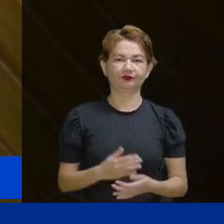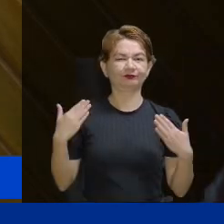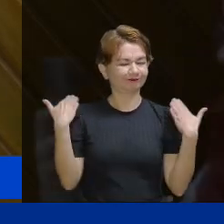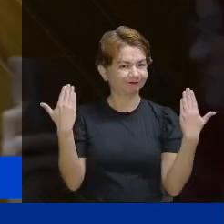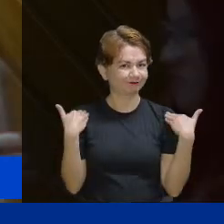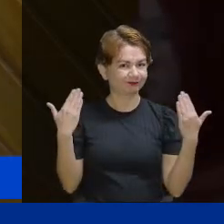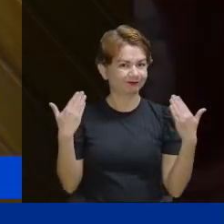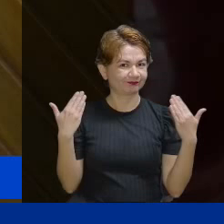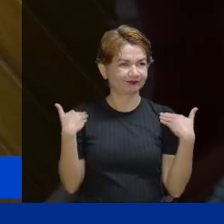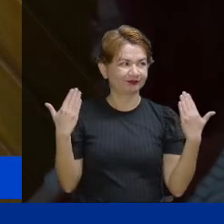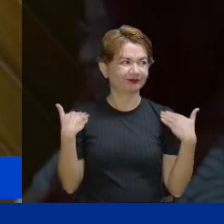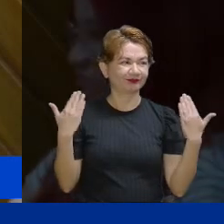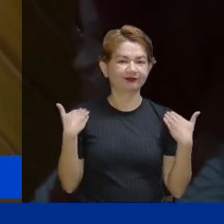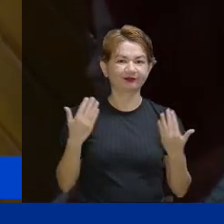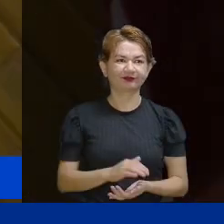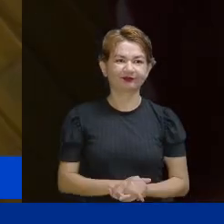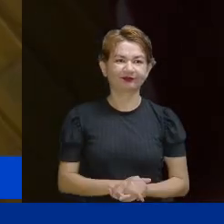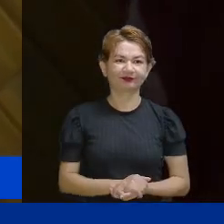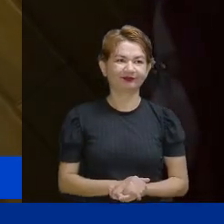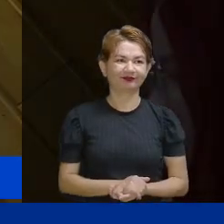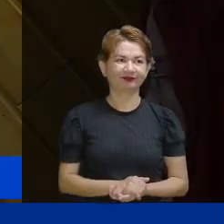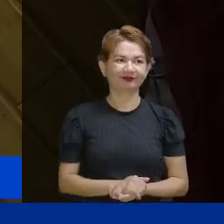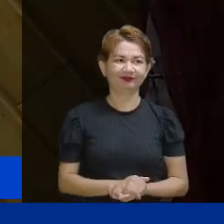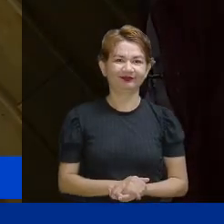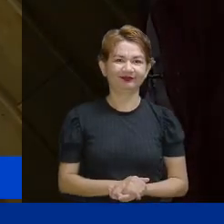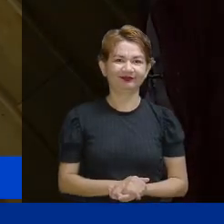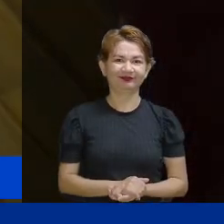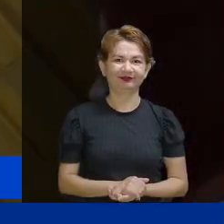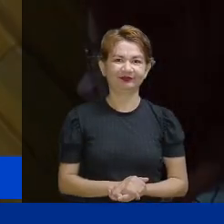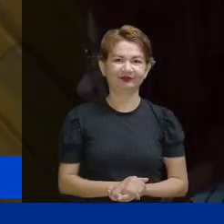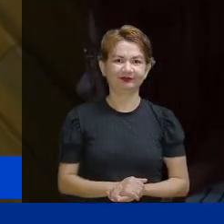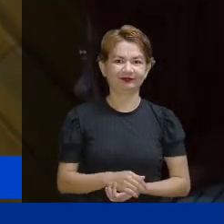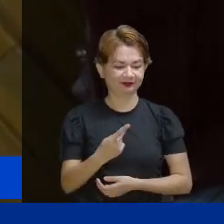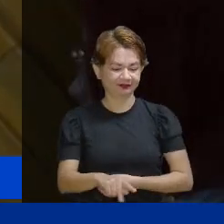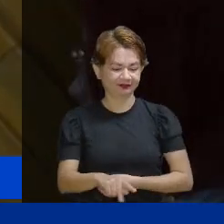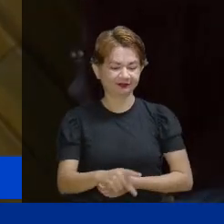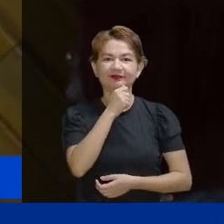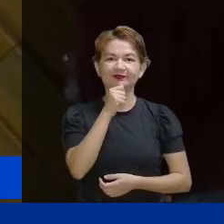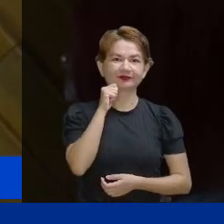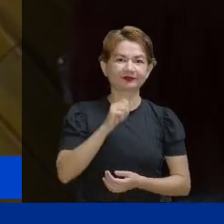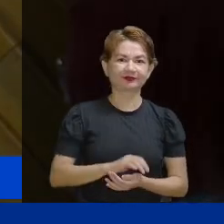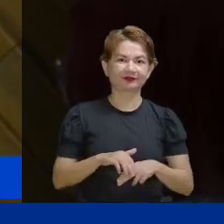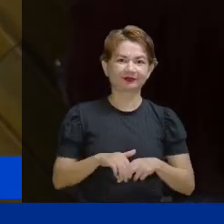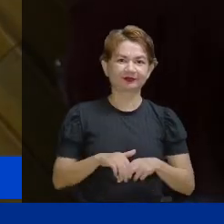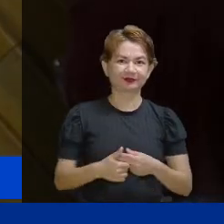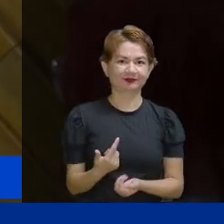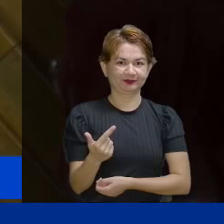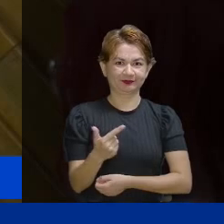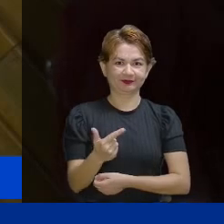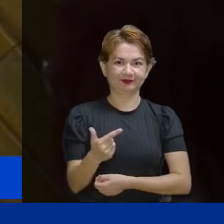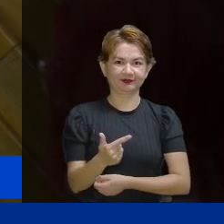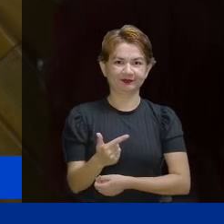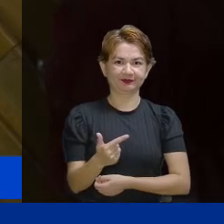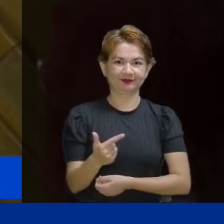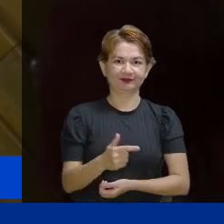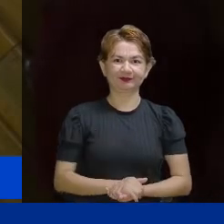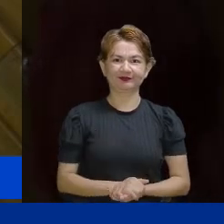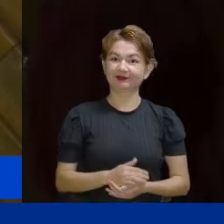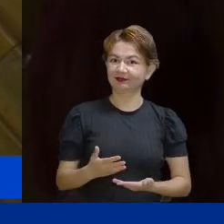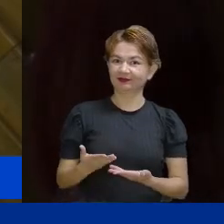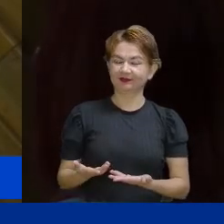alegria imensa estar aqui em Macapá pela segunda vez